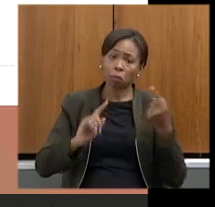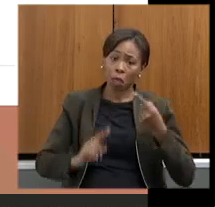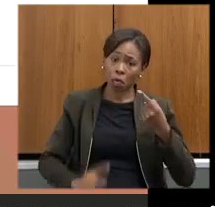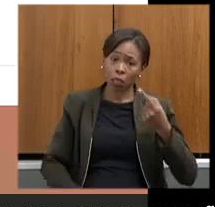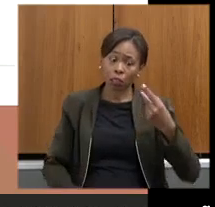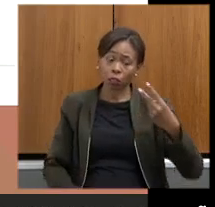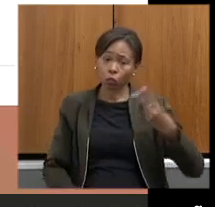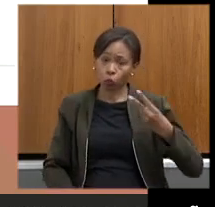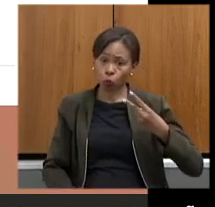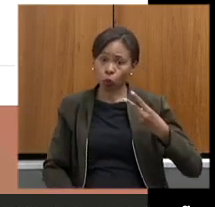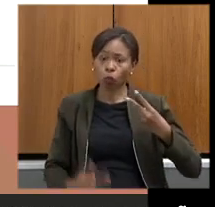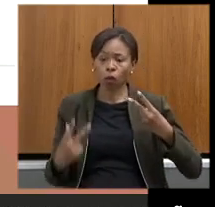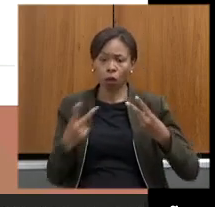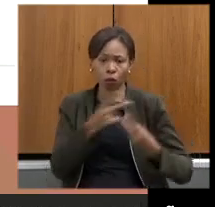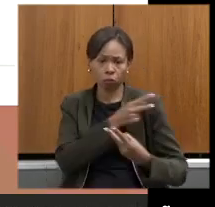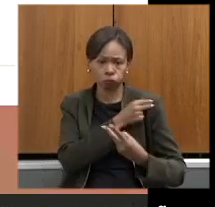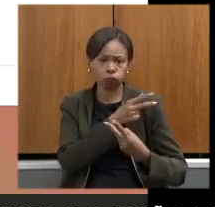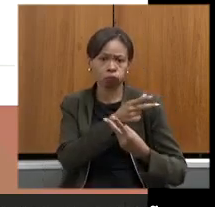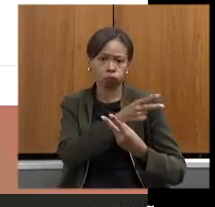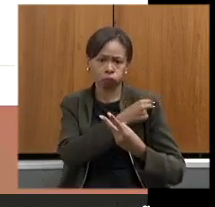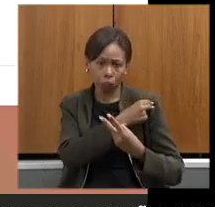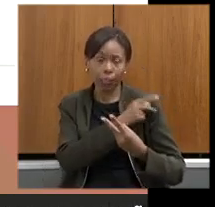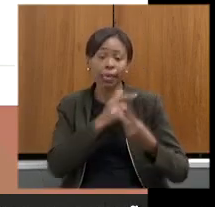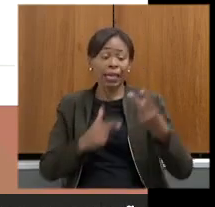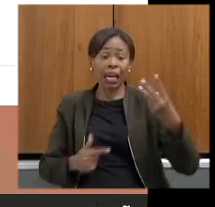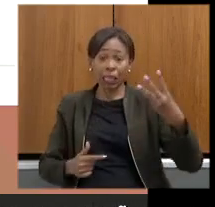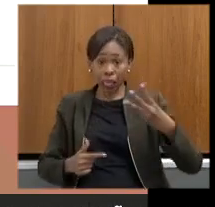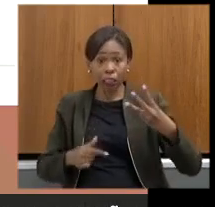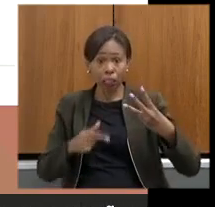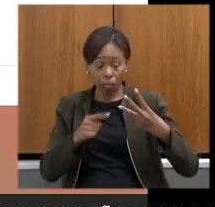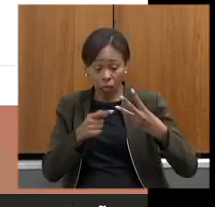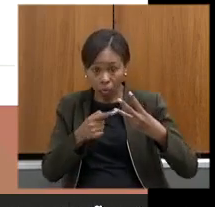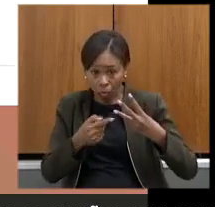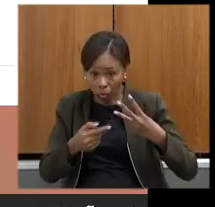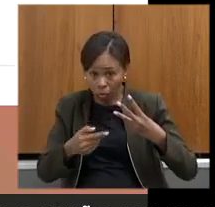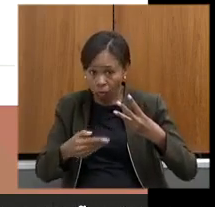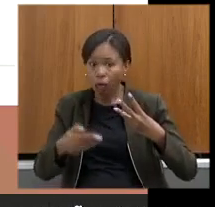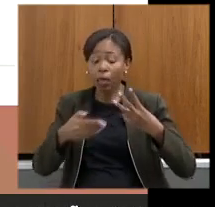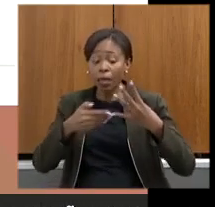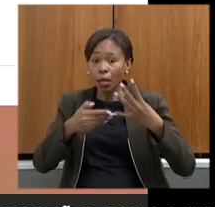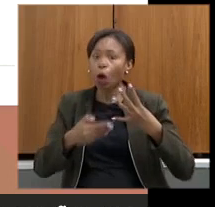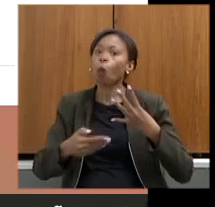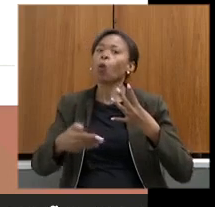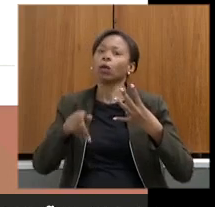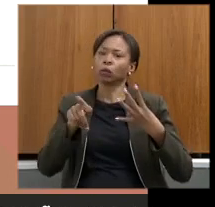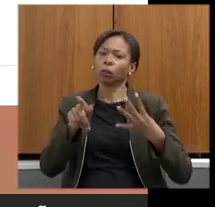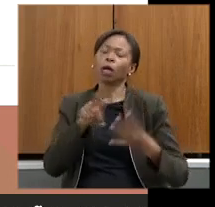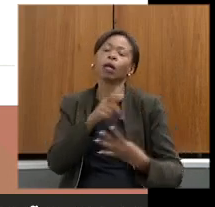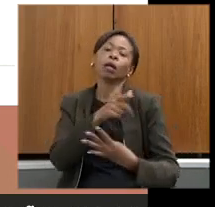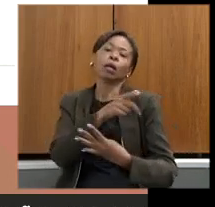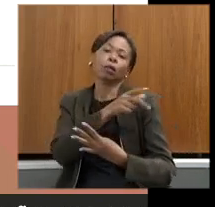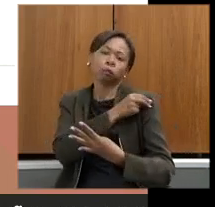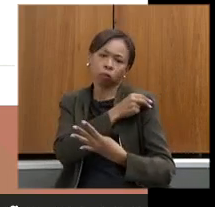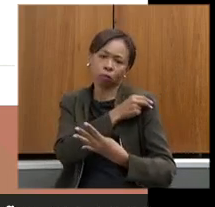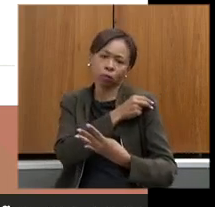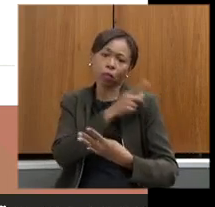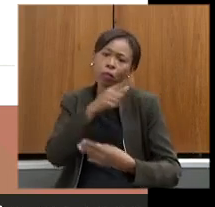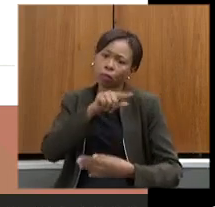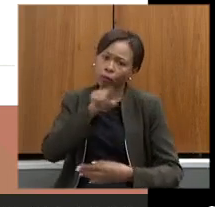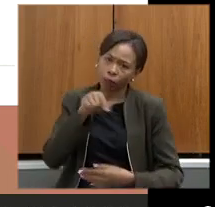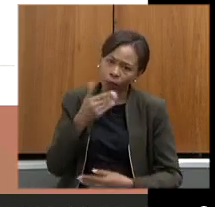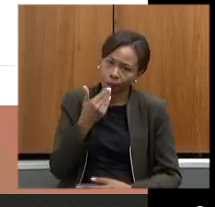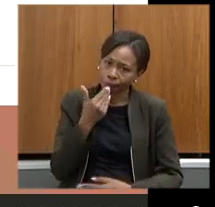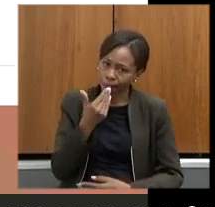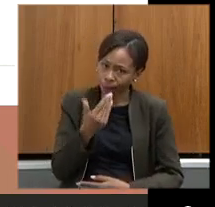dose e estamos caminhando já para terceira dose e para quarta dose inclusive fica aqui o nosso apelo a cada um